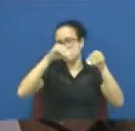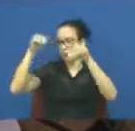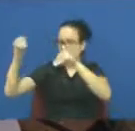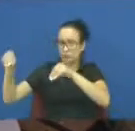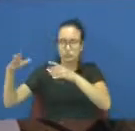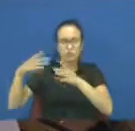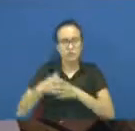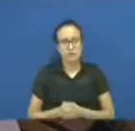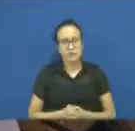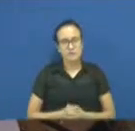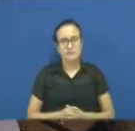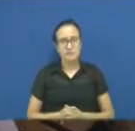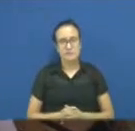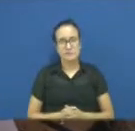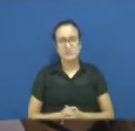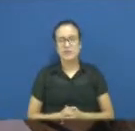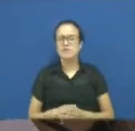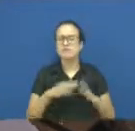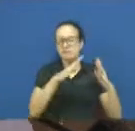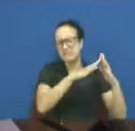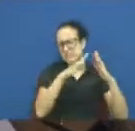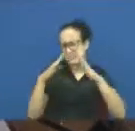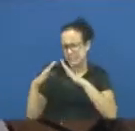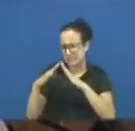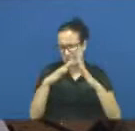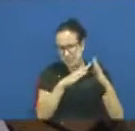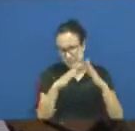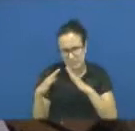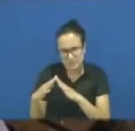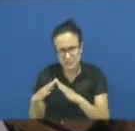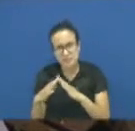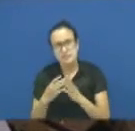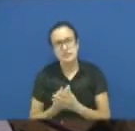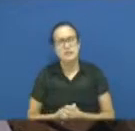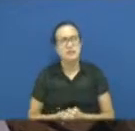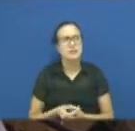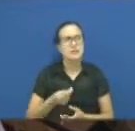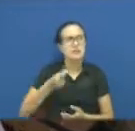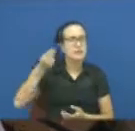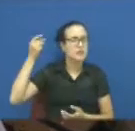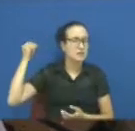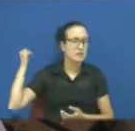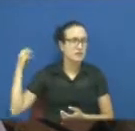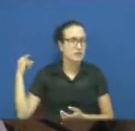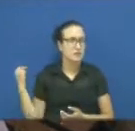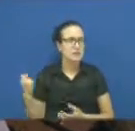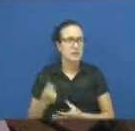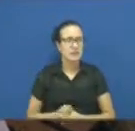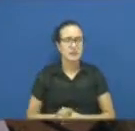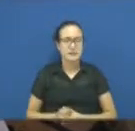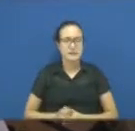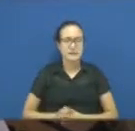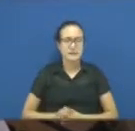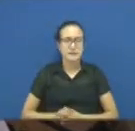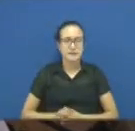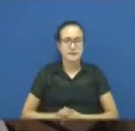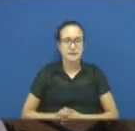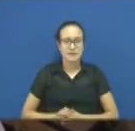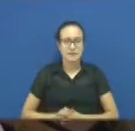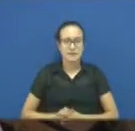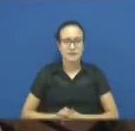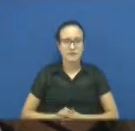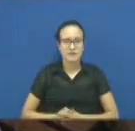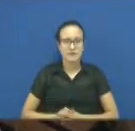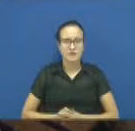se não me engano, ali é bem vizinho da antiga, lembra, Érica? Antiga Inho, como é que era o